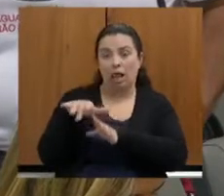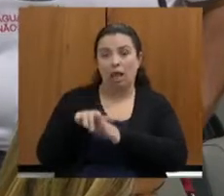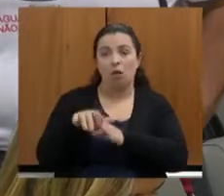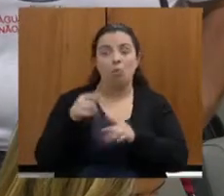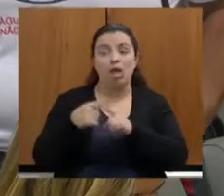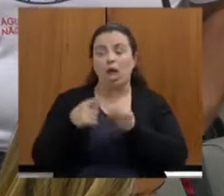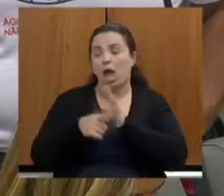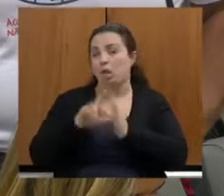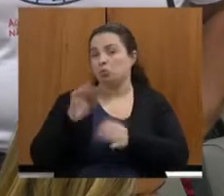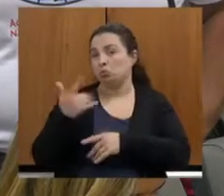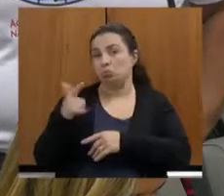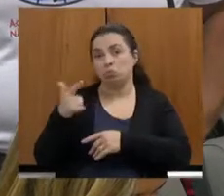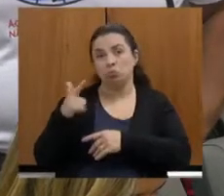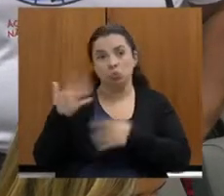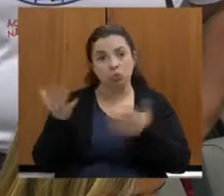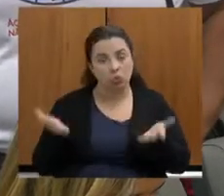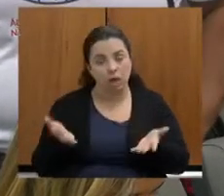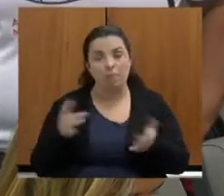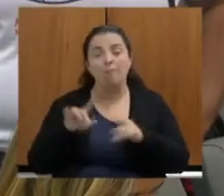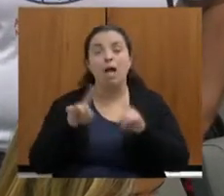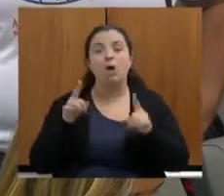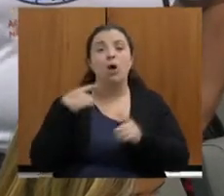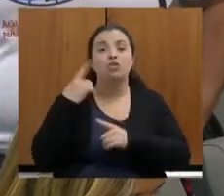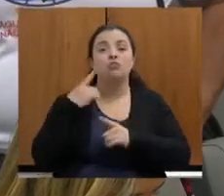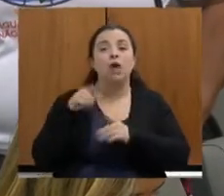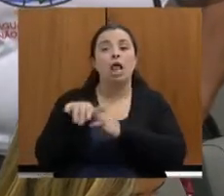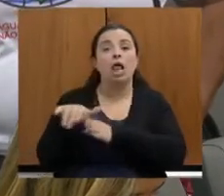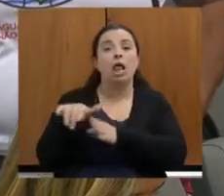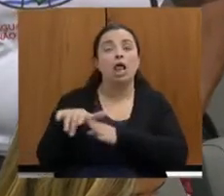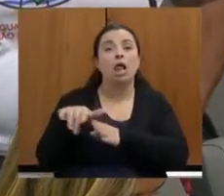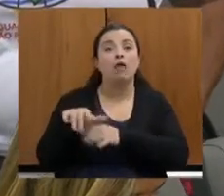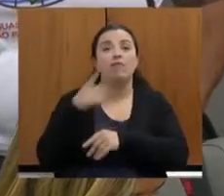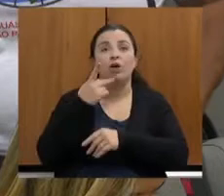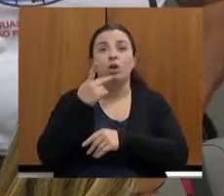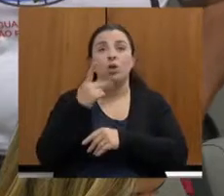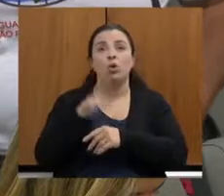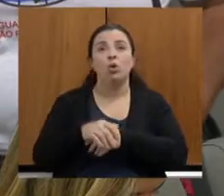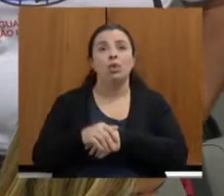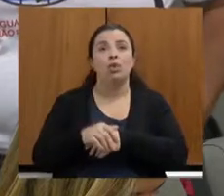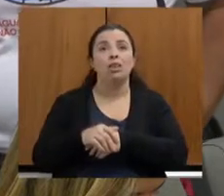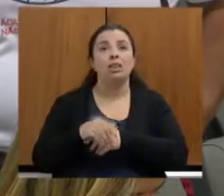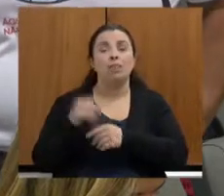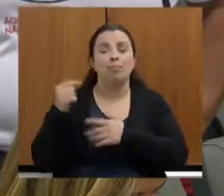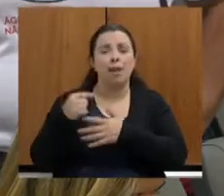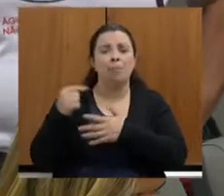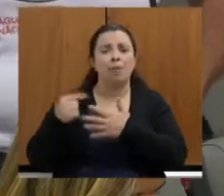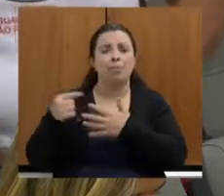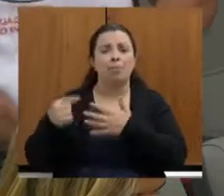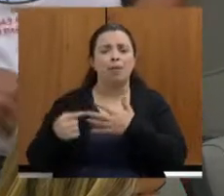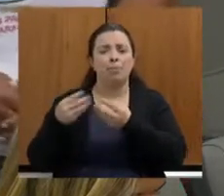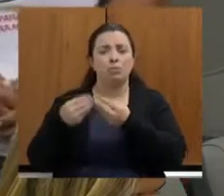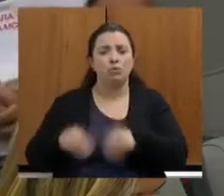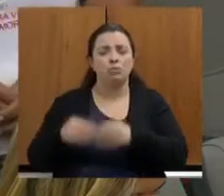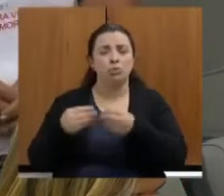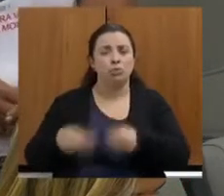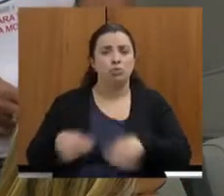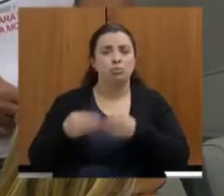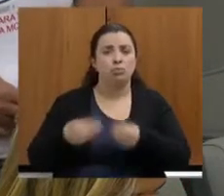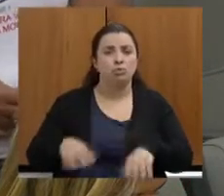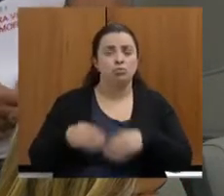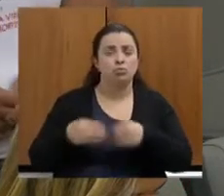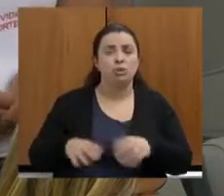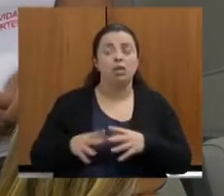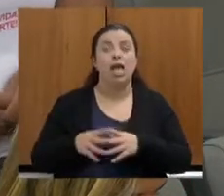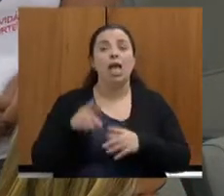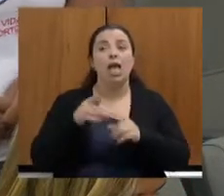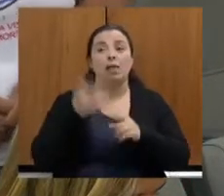não tinha construção de advogado eles declarar tanto dando tanta coisa e aqueles que fizeram o